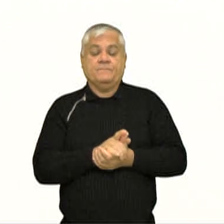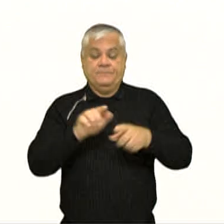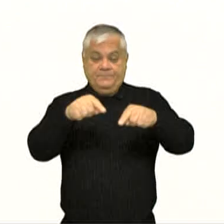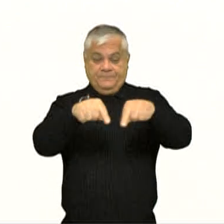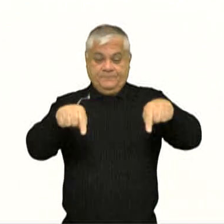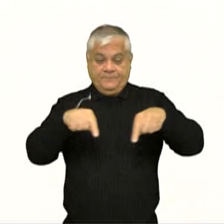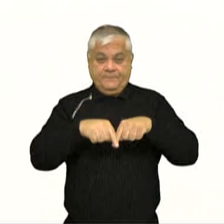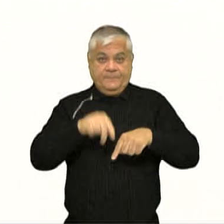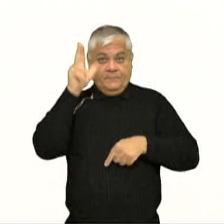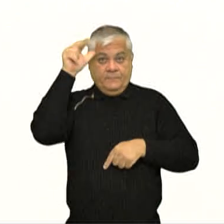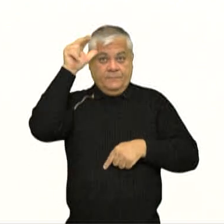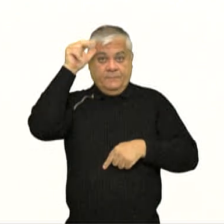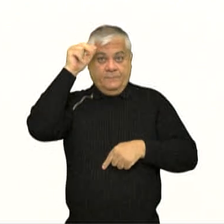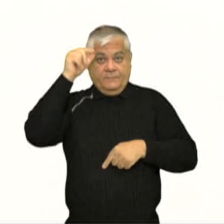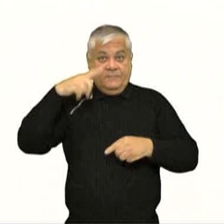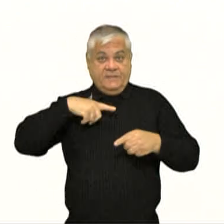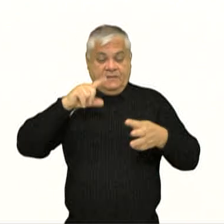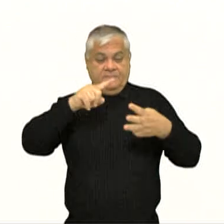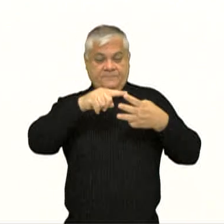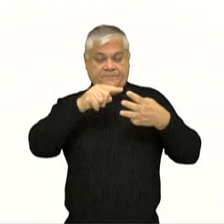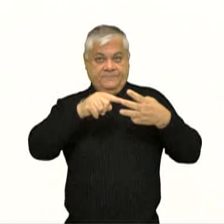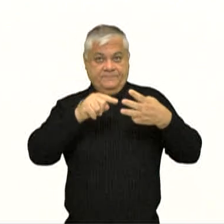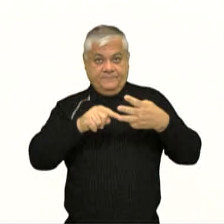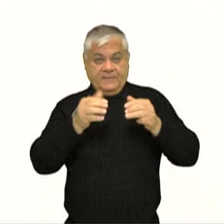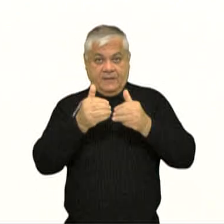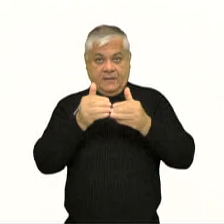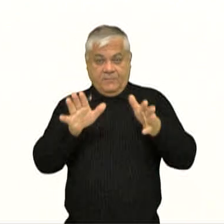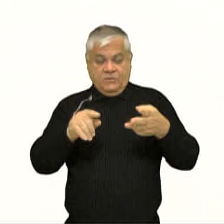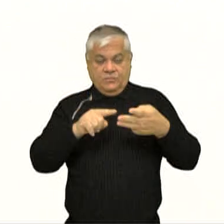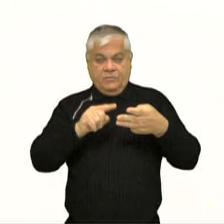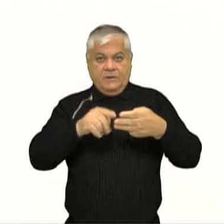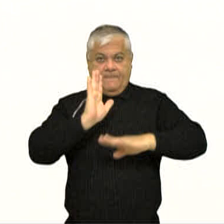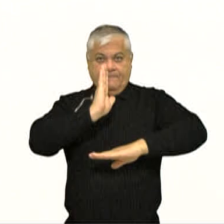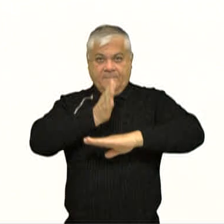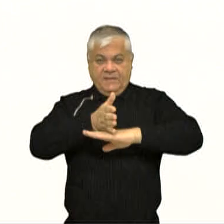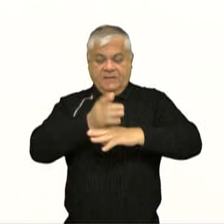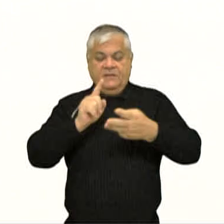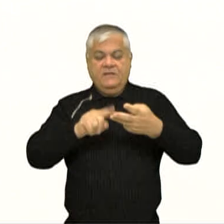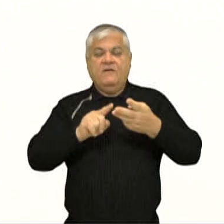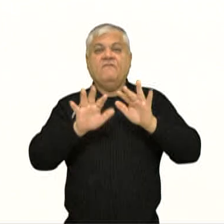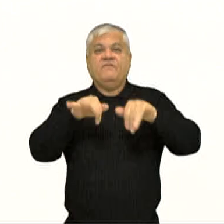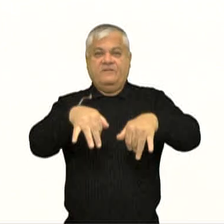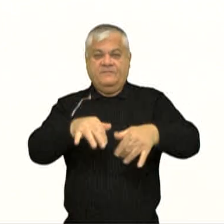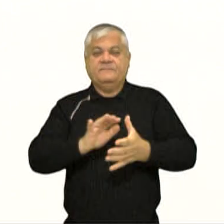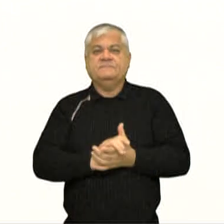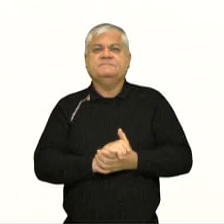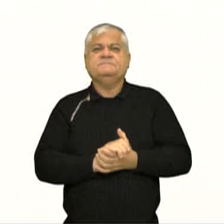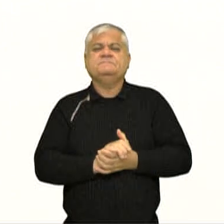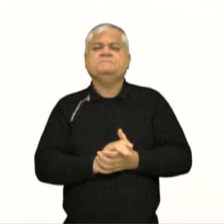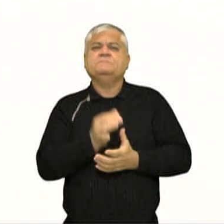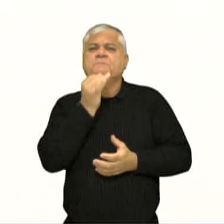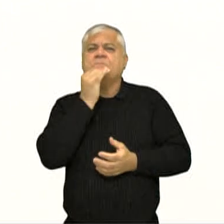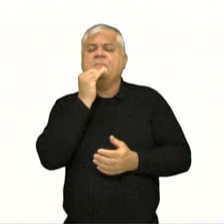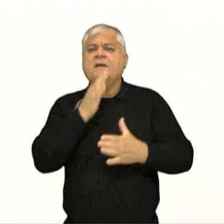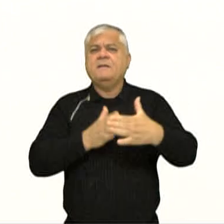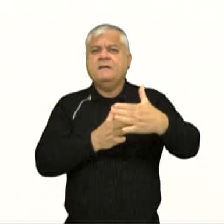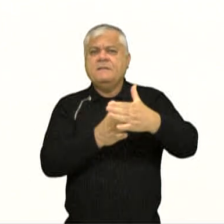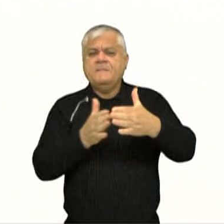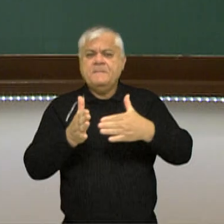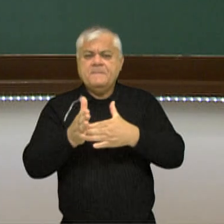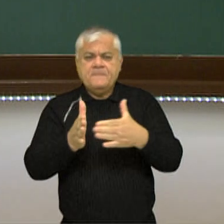ela apresenta três fases: a abertura, o meio-jogo e o final. Mas os